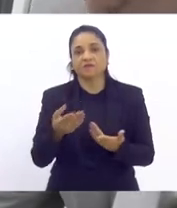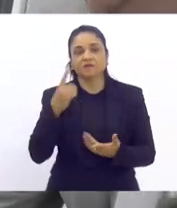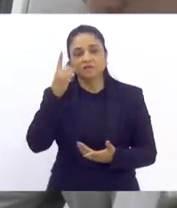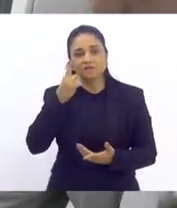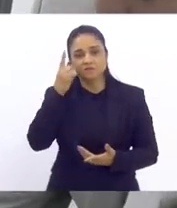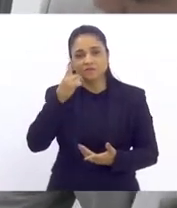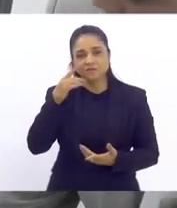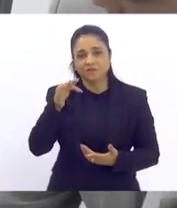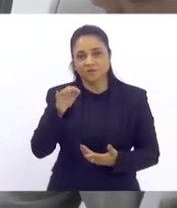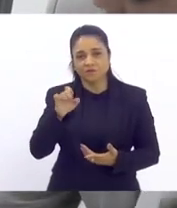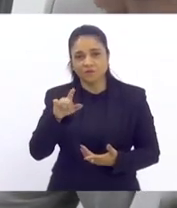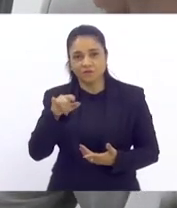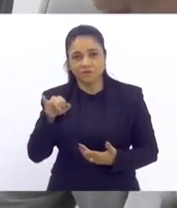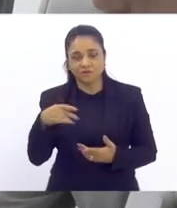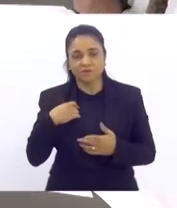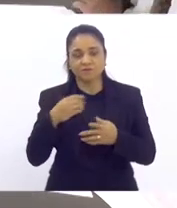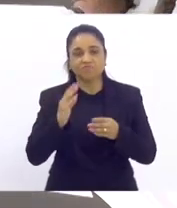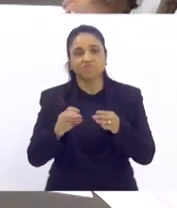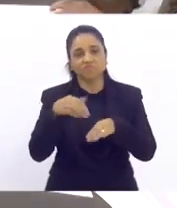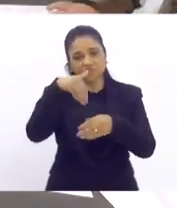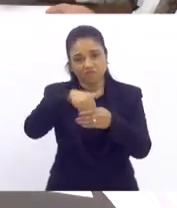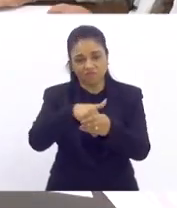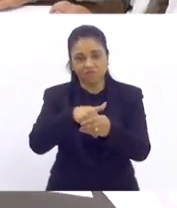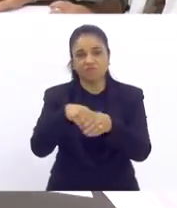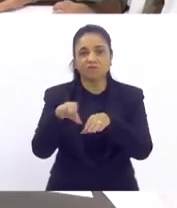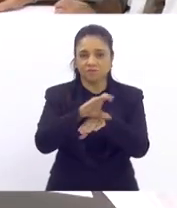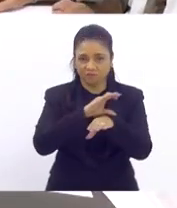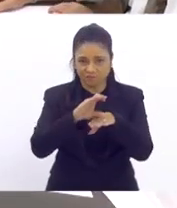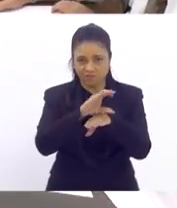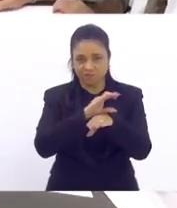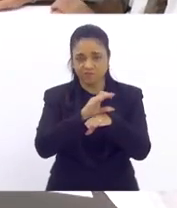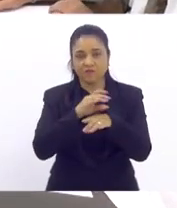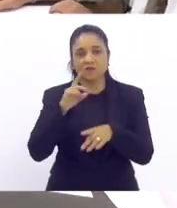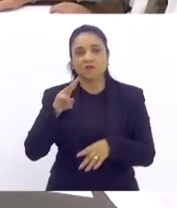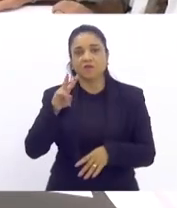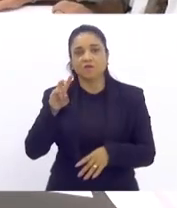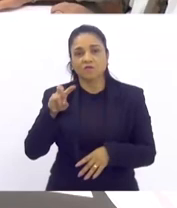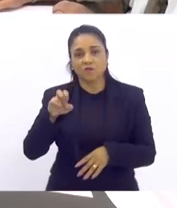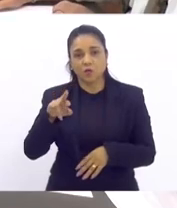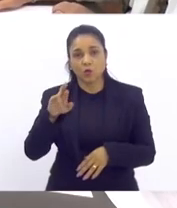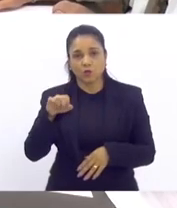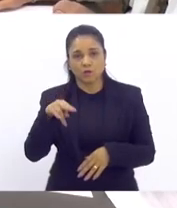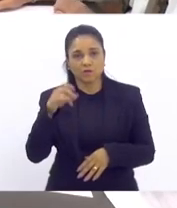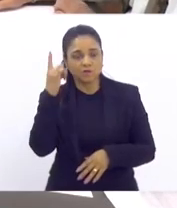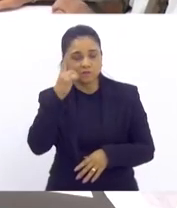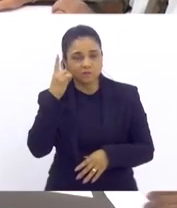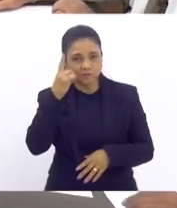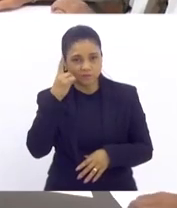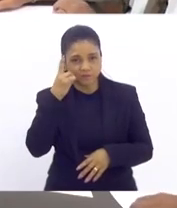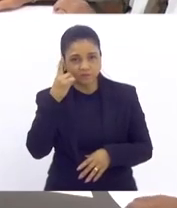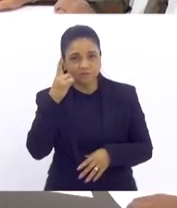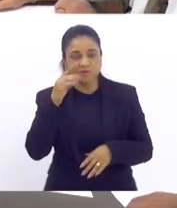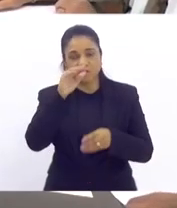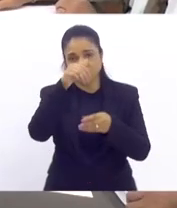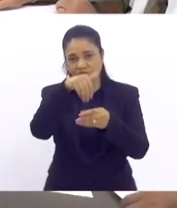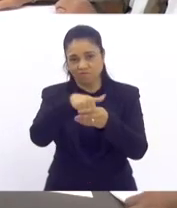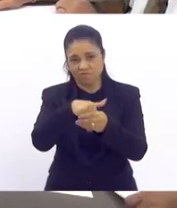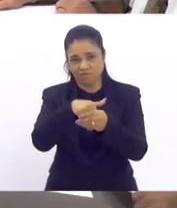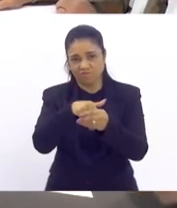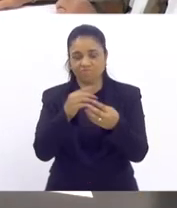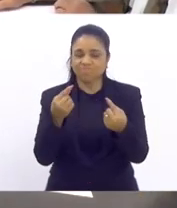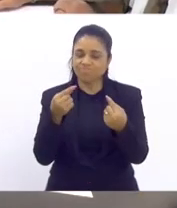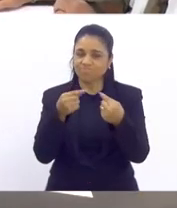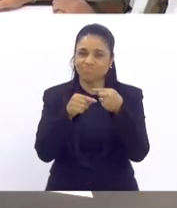voto com relator pela constitucionalidade como vota deputada Verônica meu voto é com